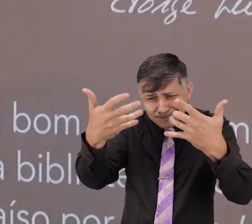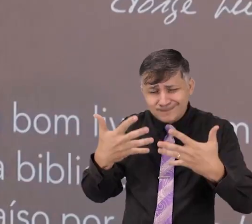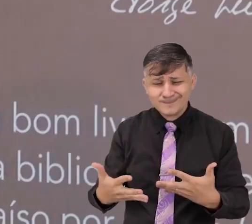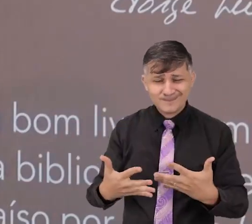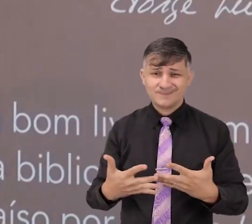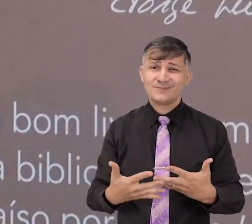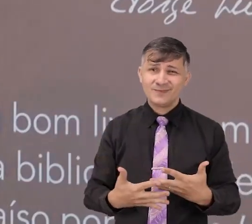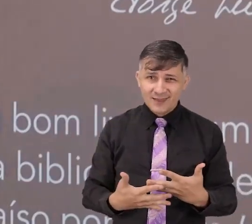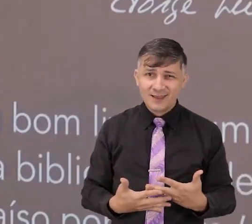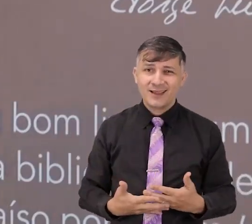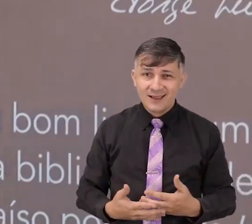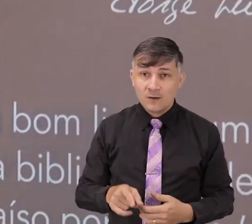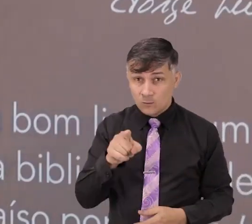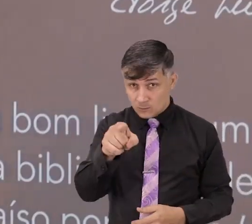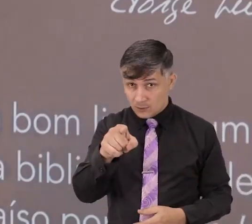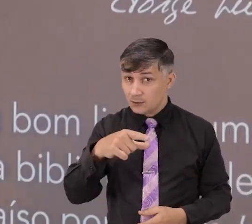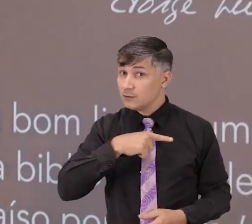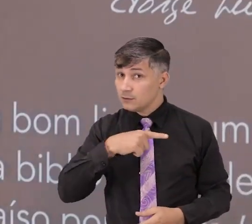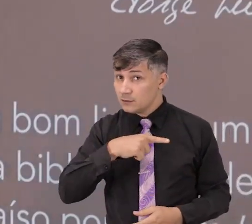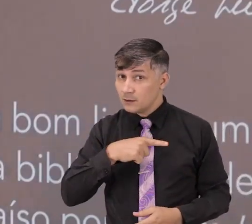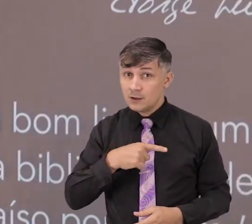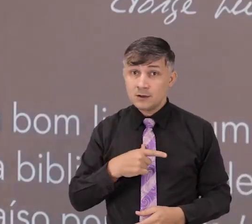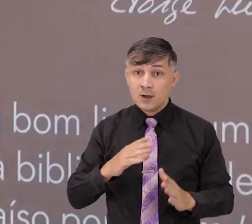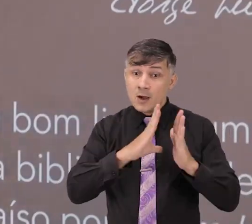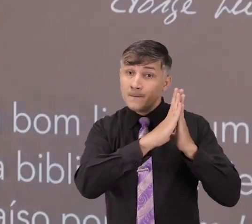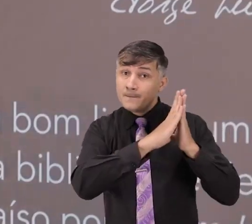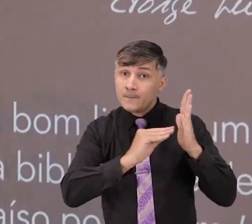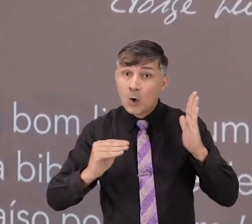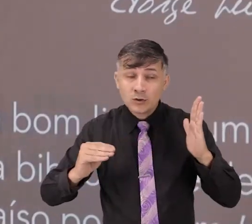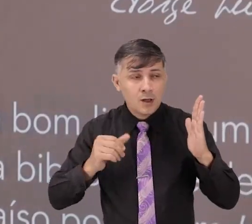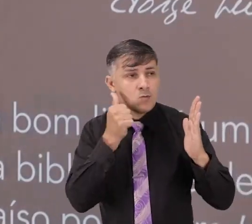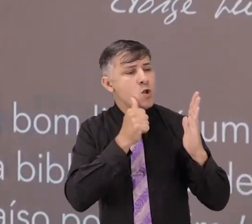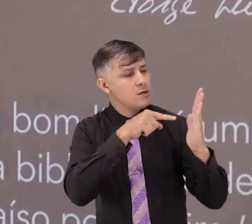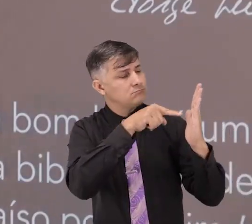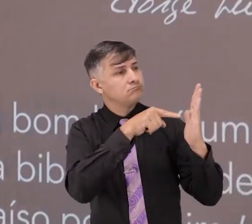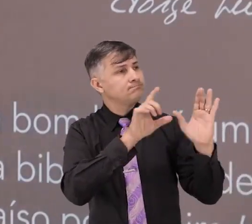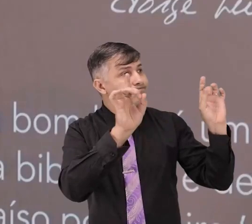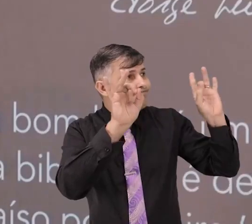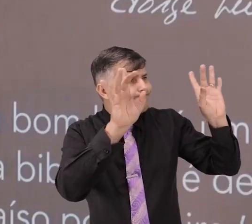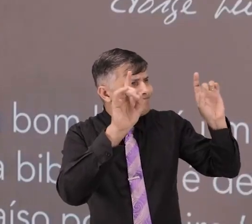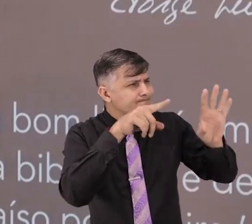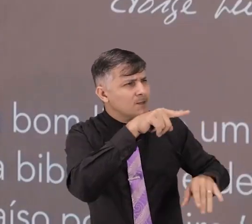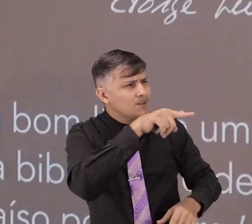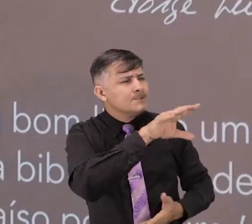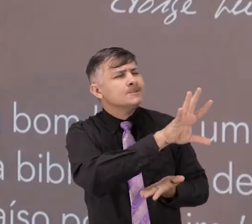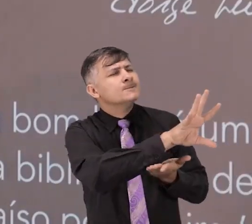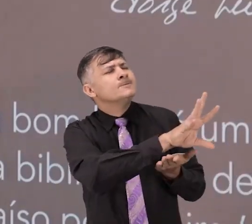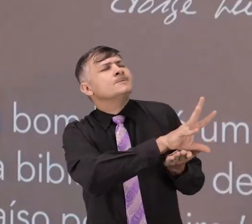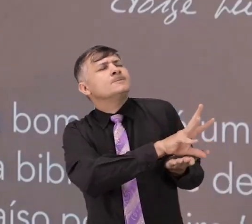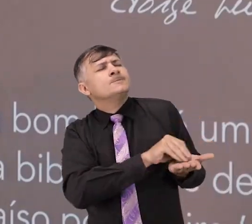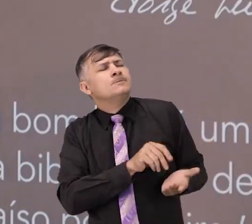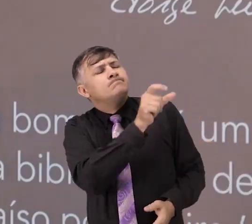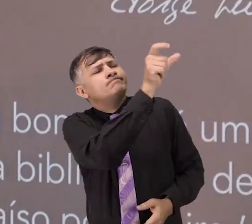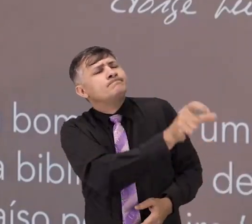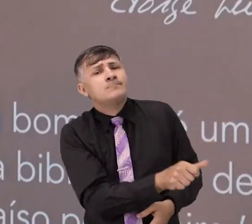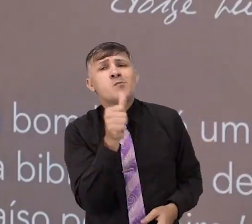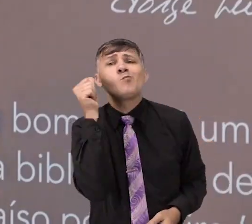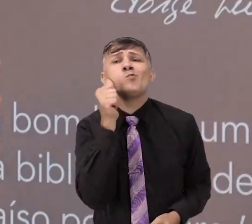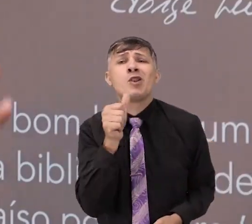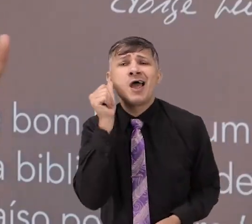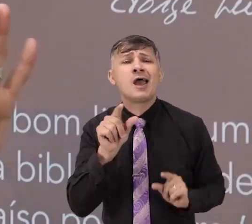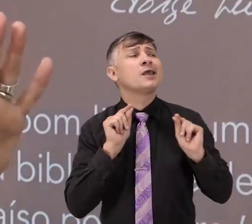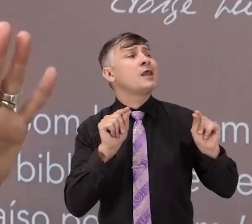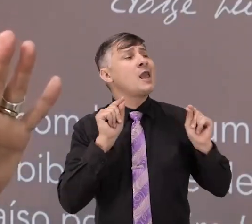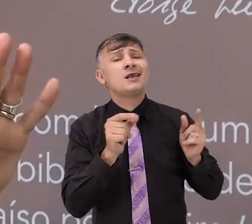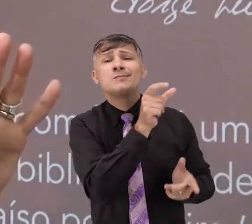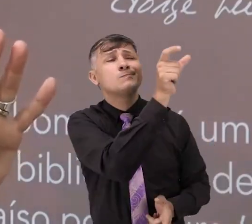se você teve modelos femininos nessa tua caminhada. E que modelos femininos foram esses? Mesmo